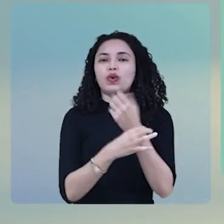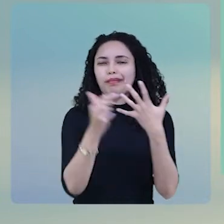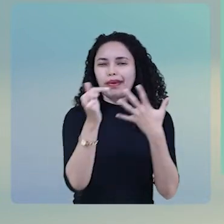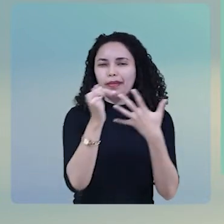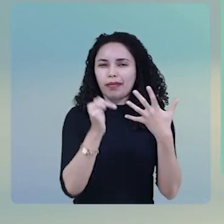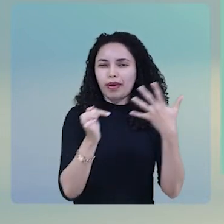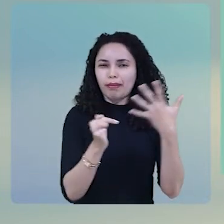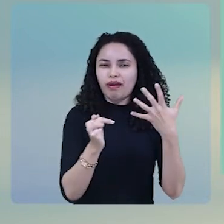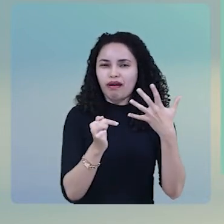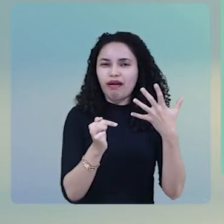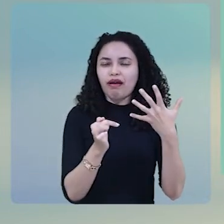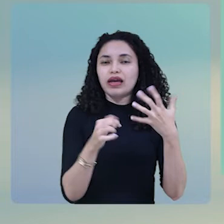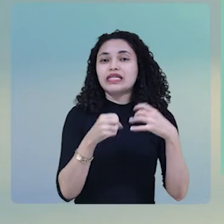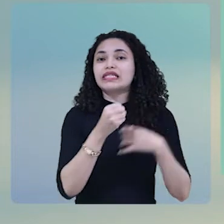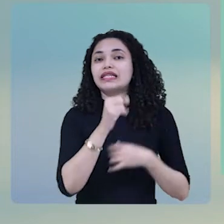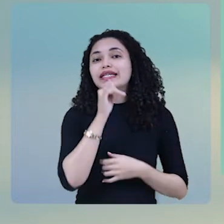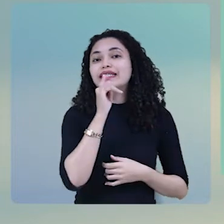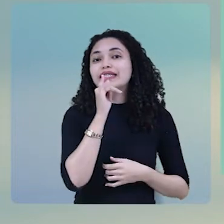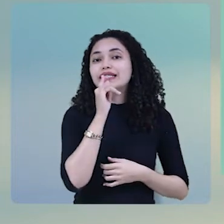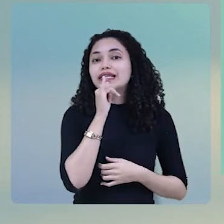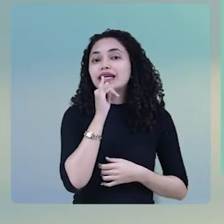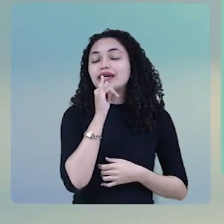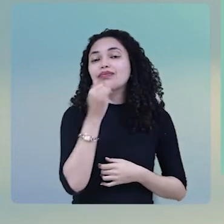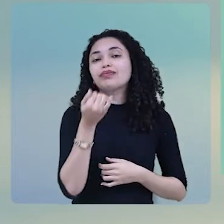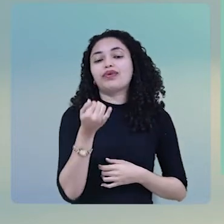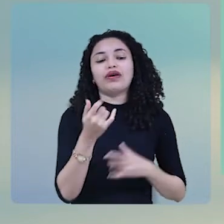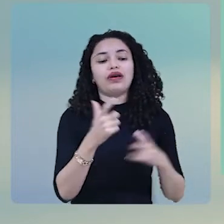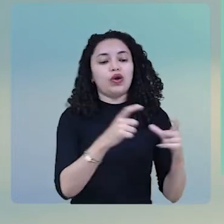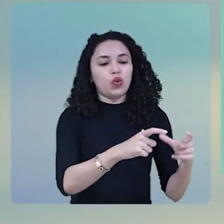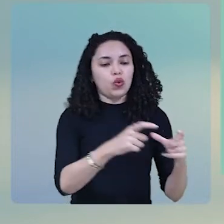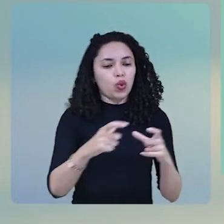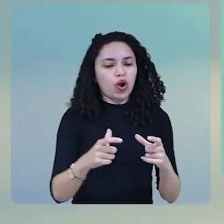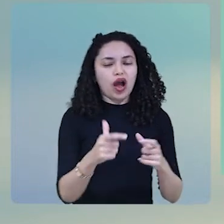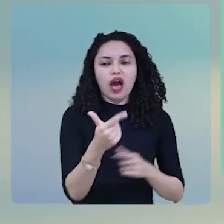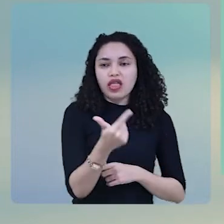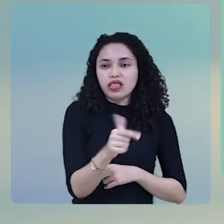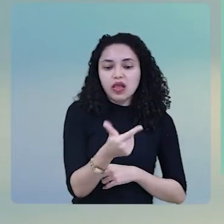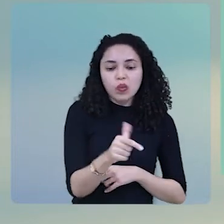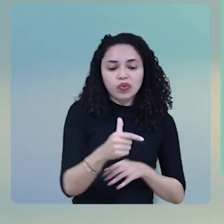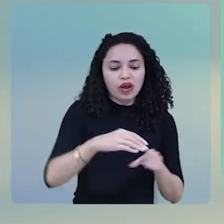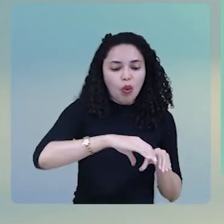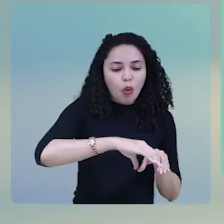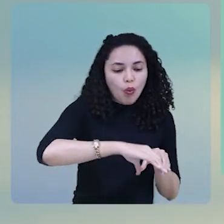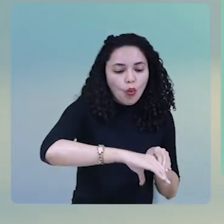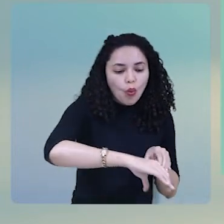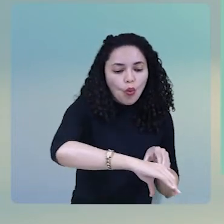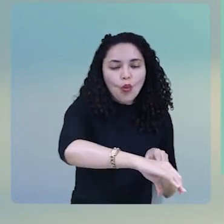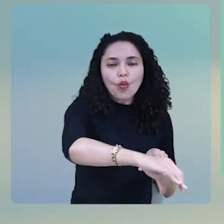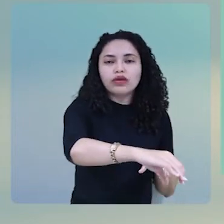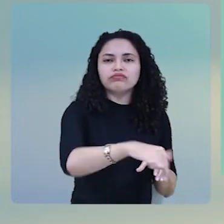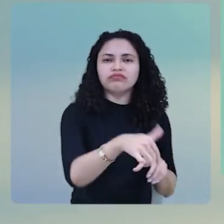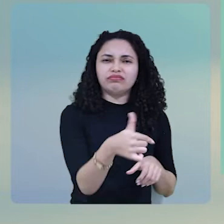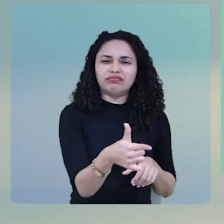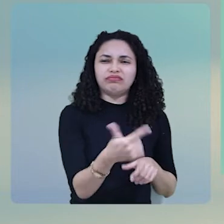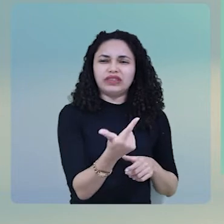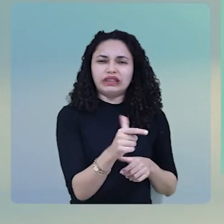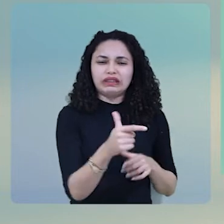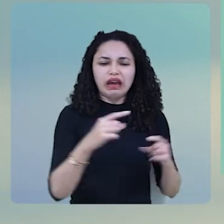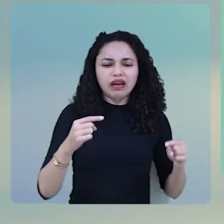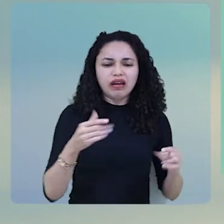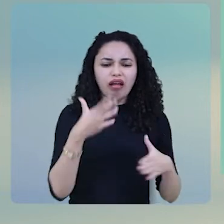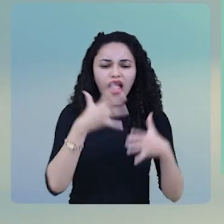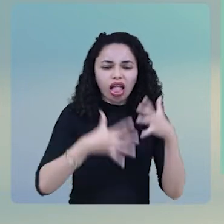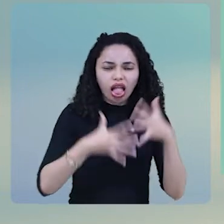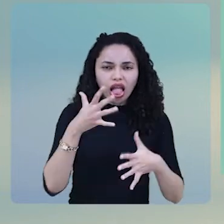Será que se você mora num bairro que não tem saneamento básico, não tem esgoto, será que isso interfere na sua saúde? Se você mora num bairro